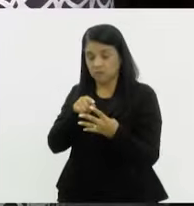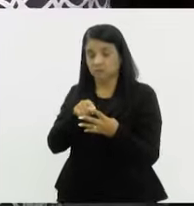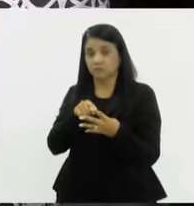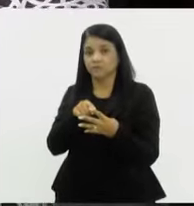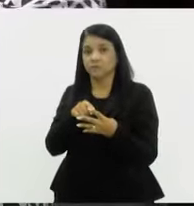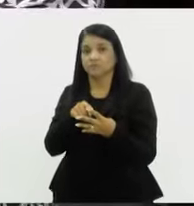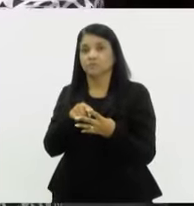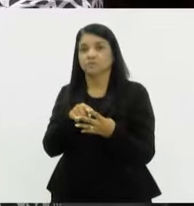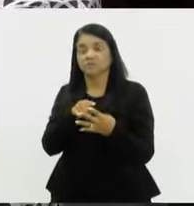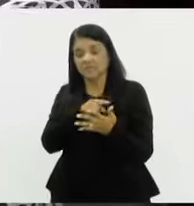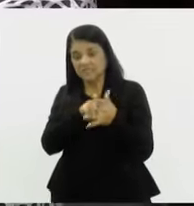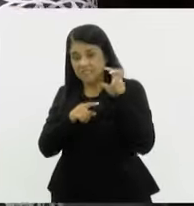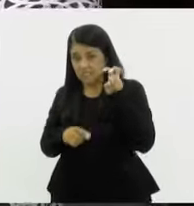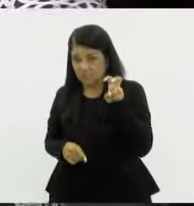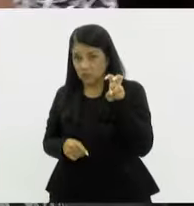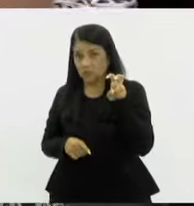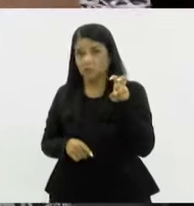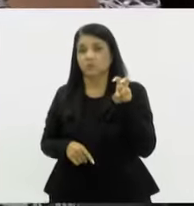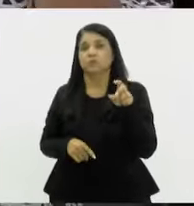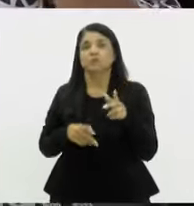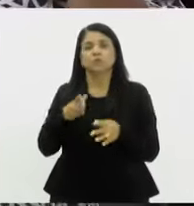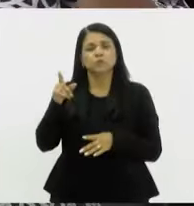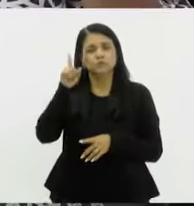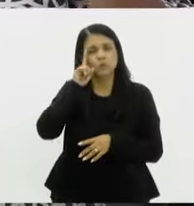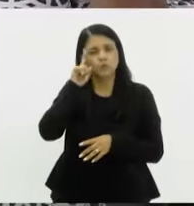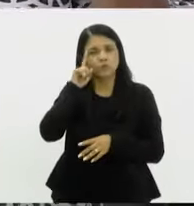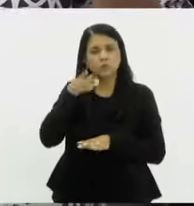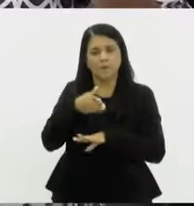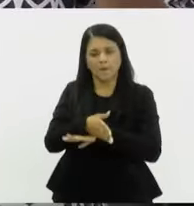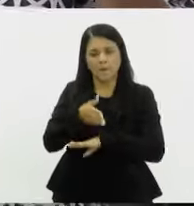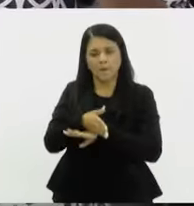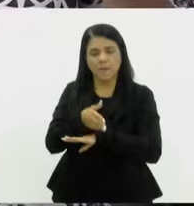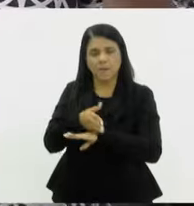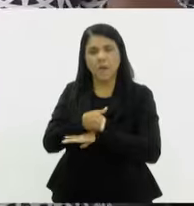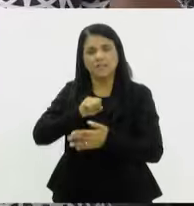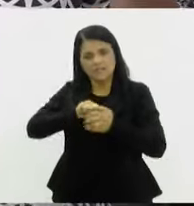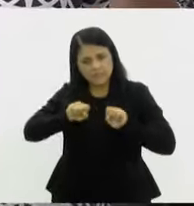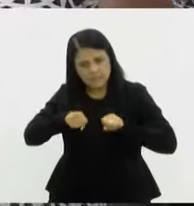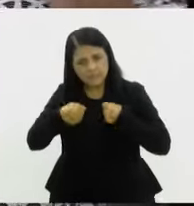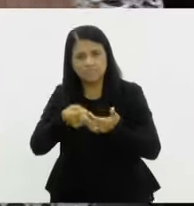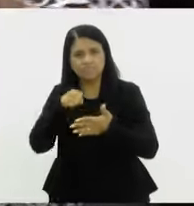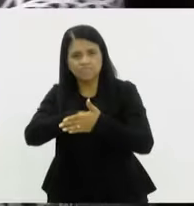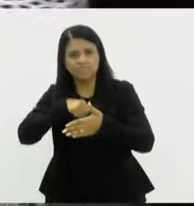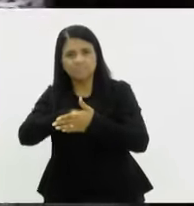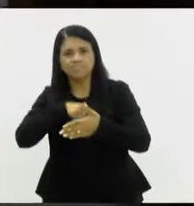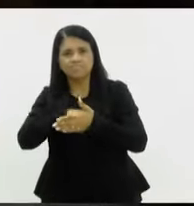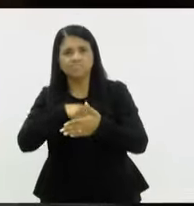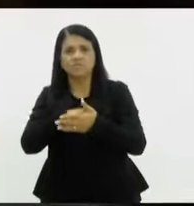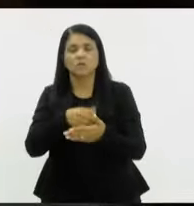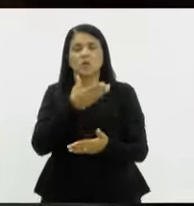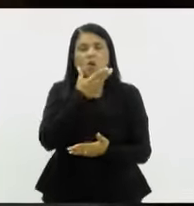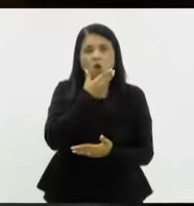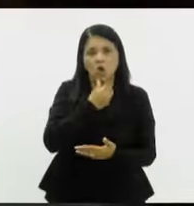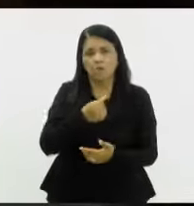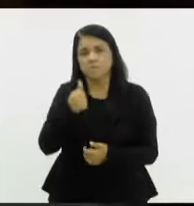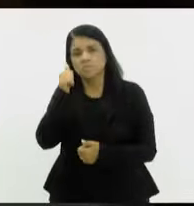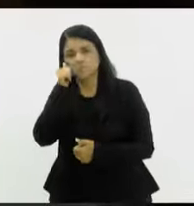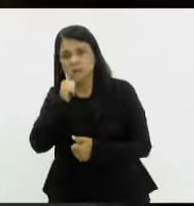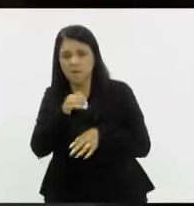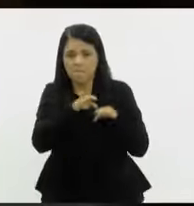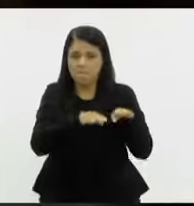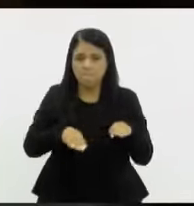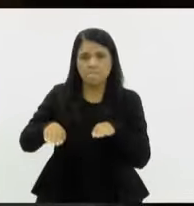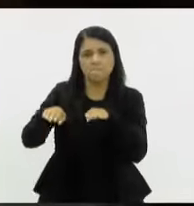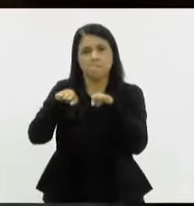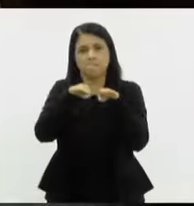parlamentares que estão lá todos os dias defendendo o que a gente acredita que é o melhor pro Brasil homens e mulheres iguais homens